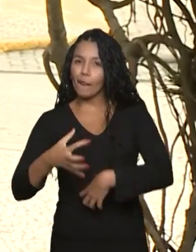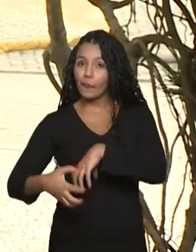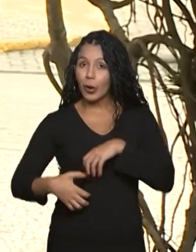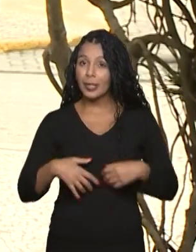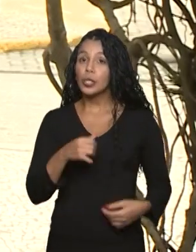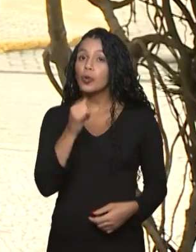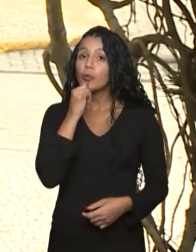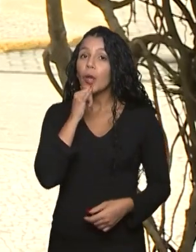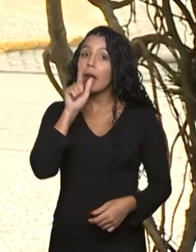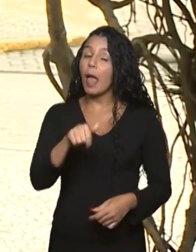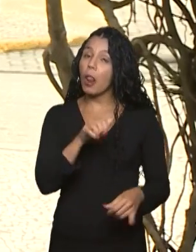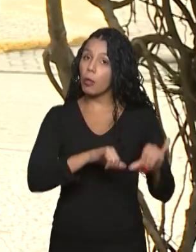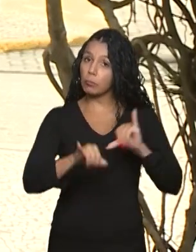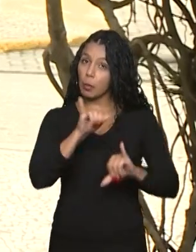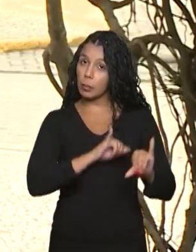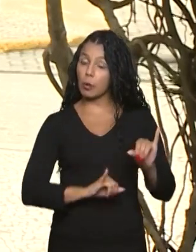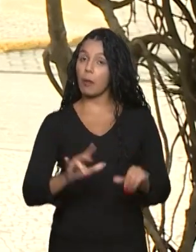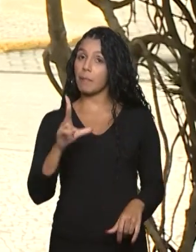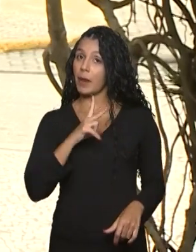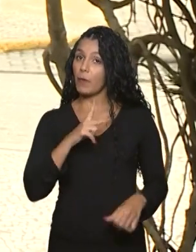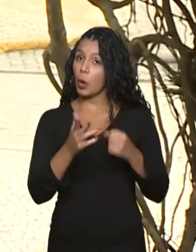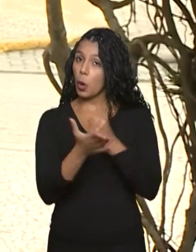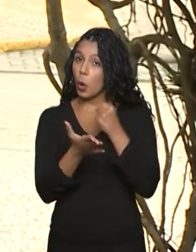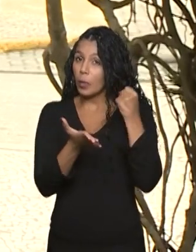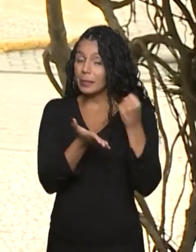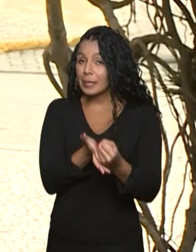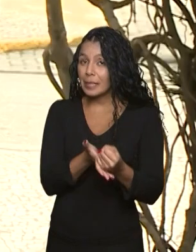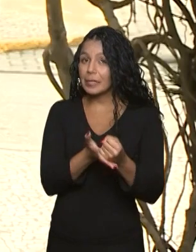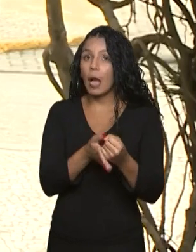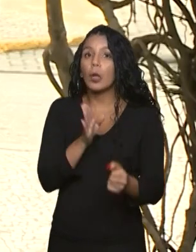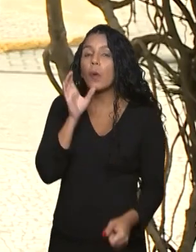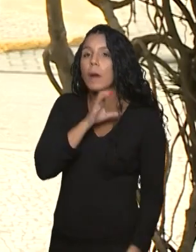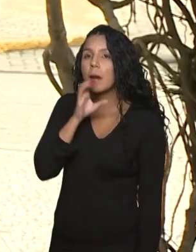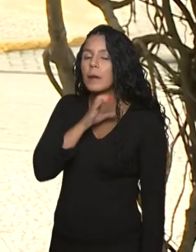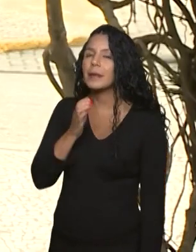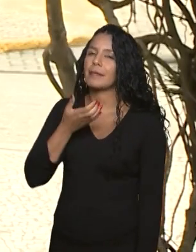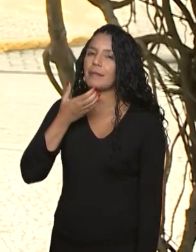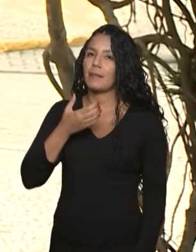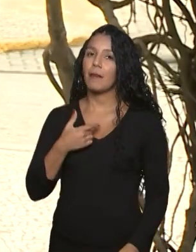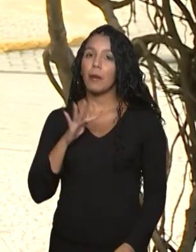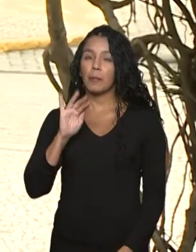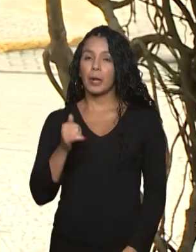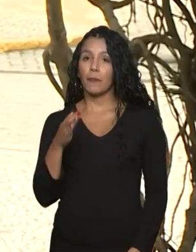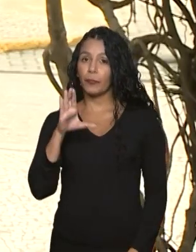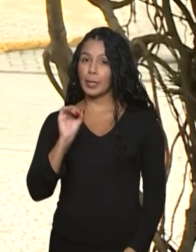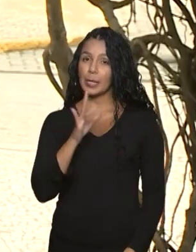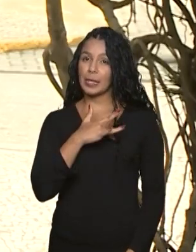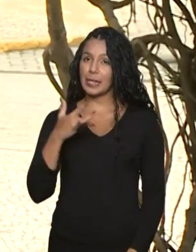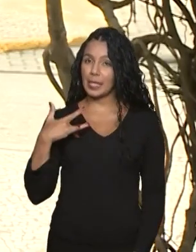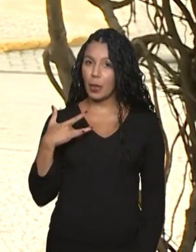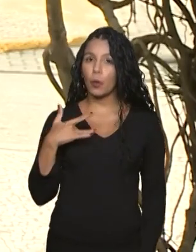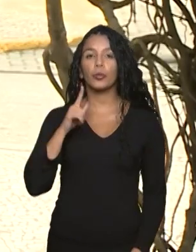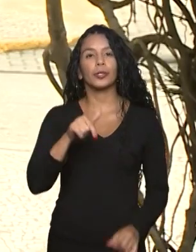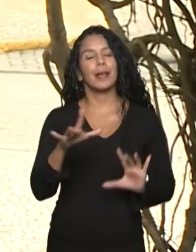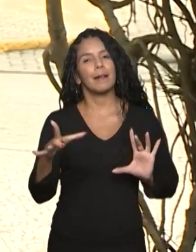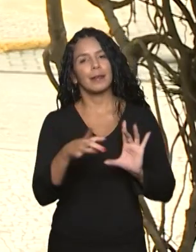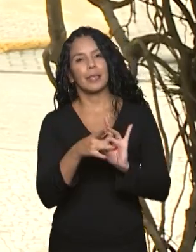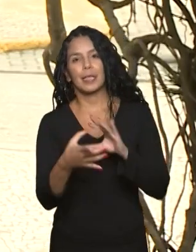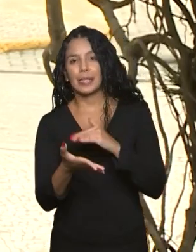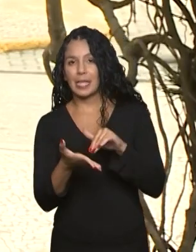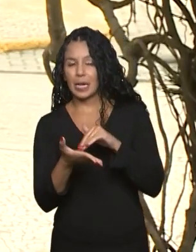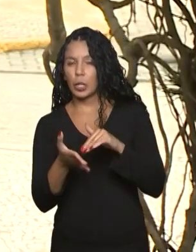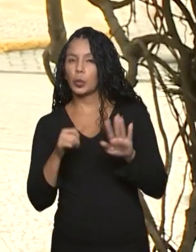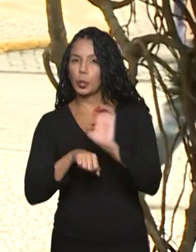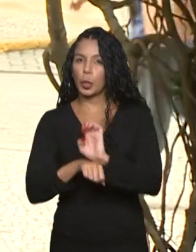responsabilidade de um laboratório privado que foi contratado de forma emergencial pela Fundação Saúde, que é ligada à Secretaria de